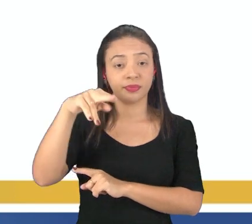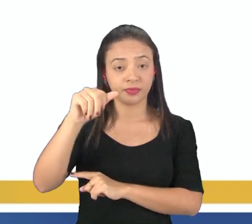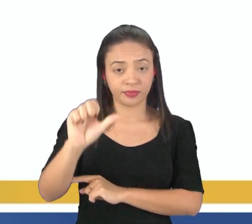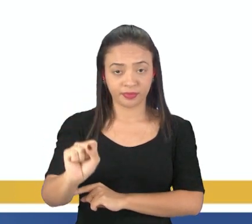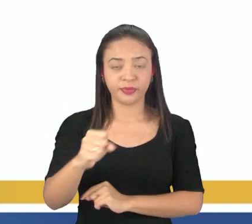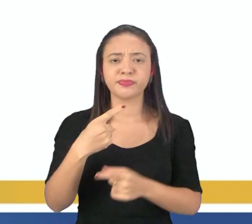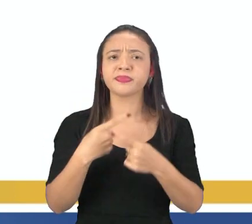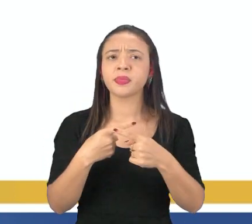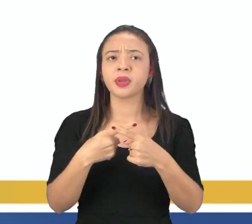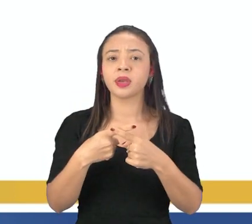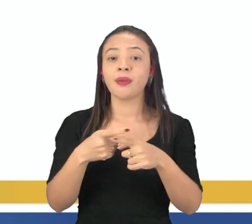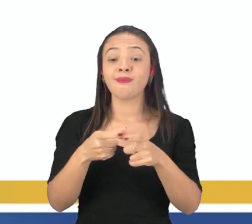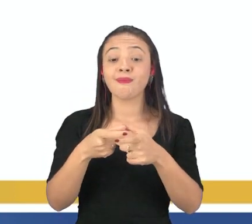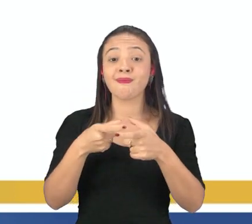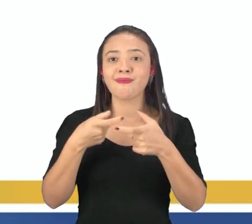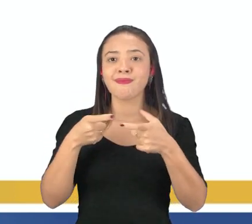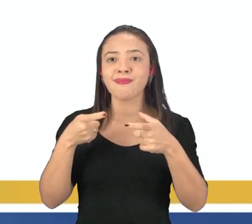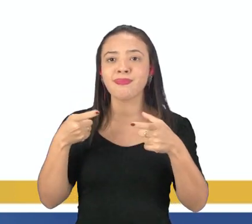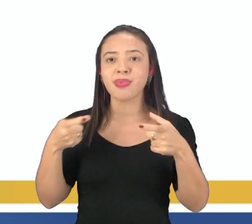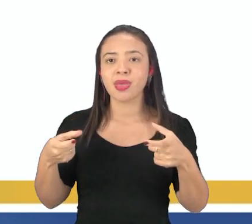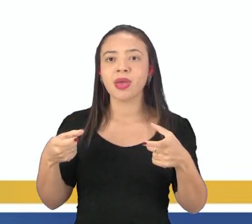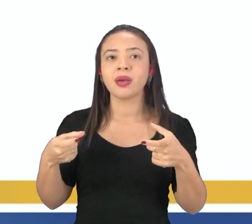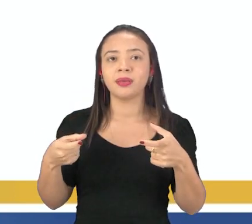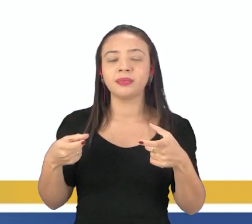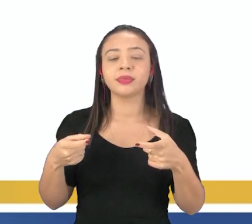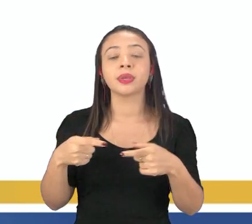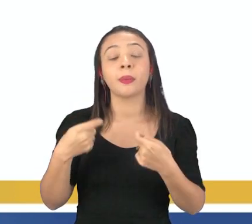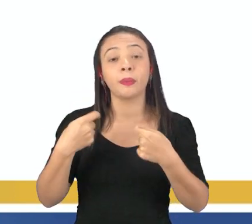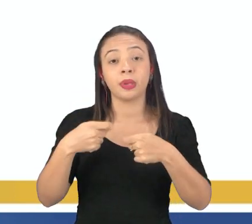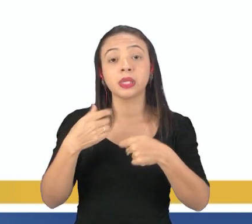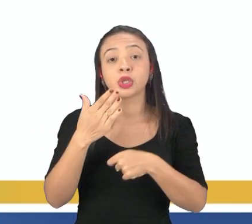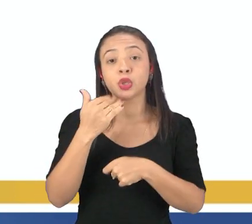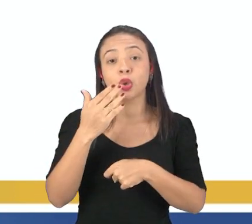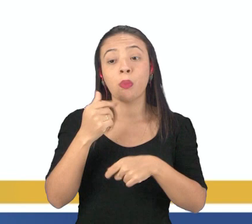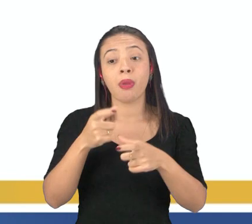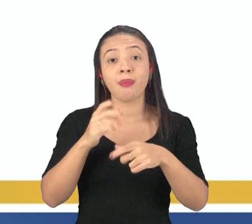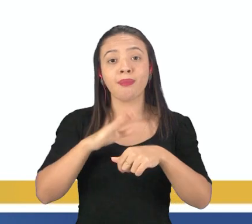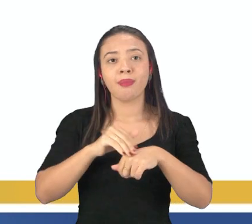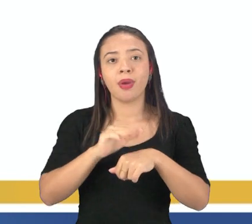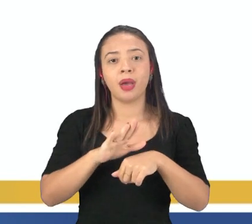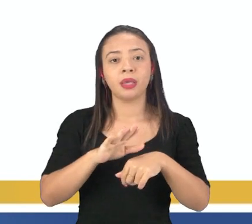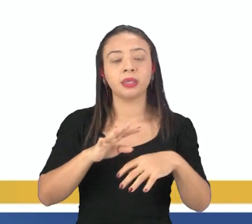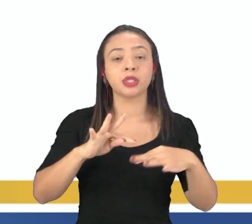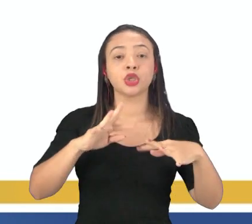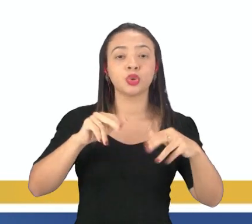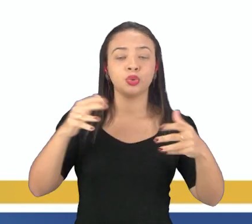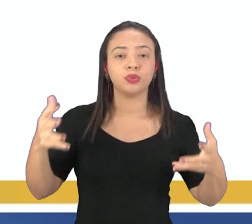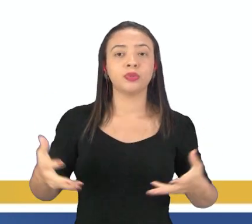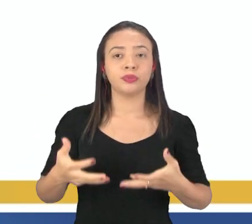as proteínas, né? Por quê? Os carboidratos, eles são macronutrientes,